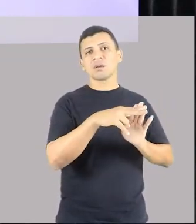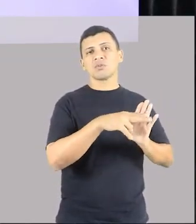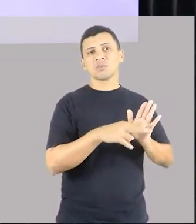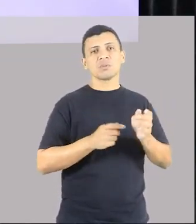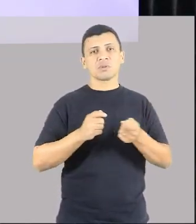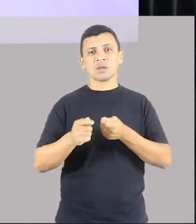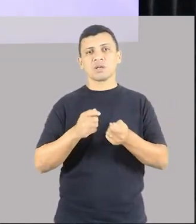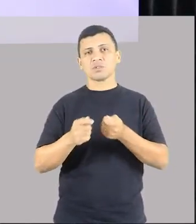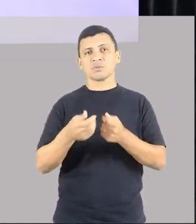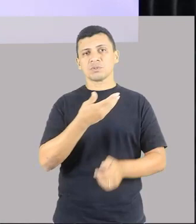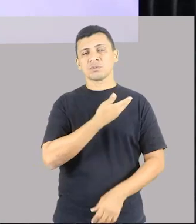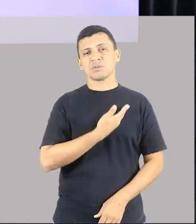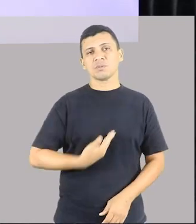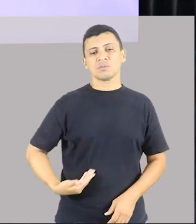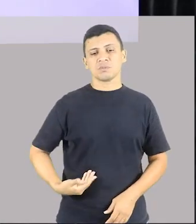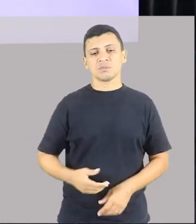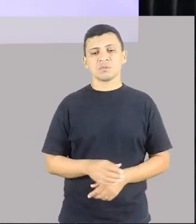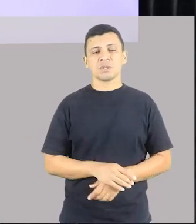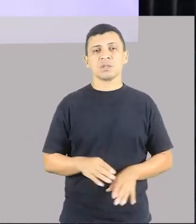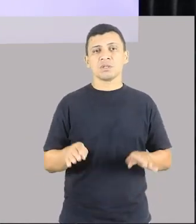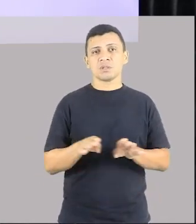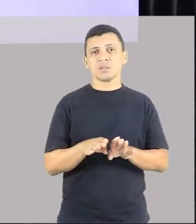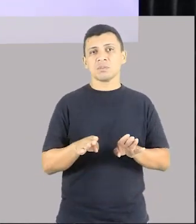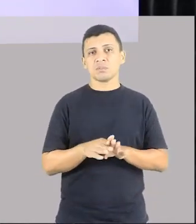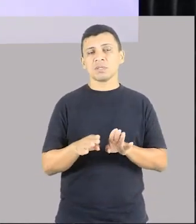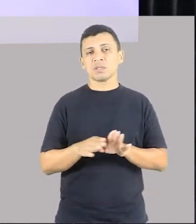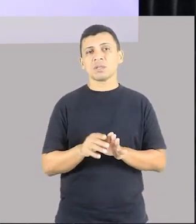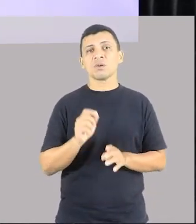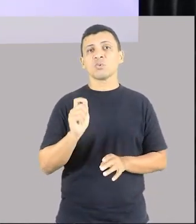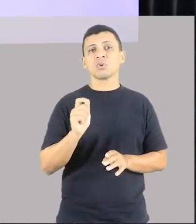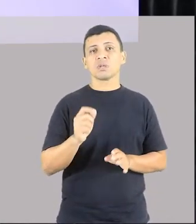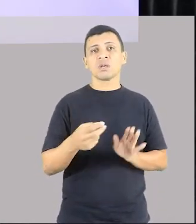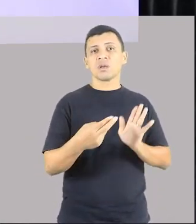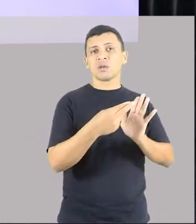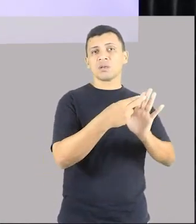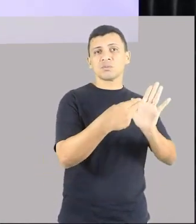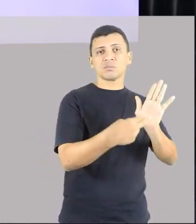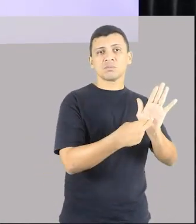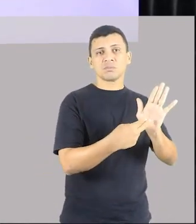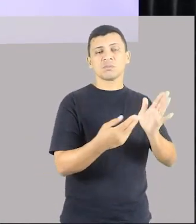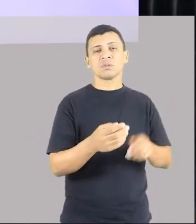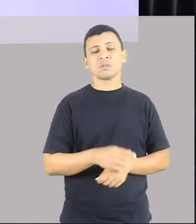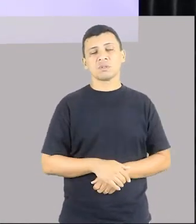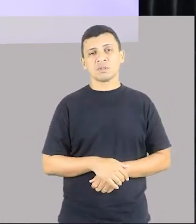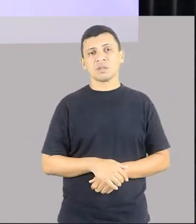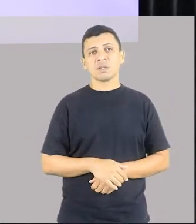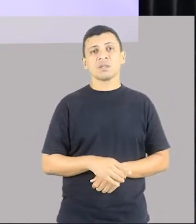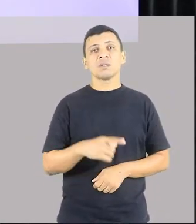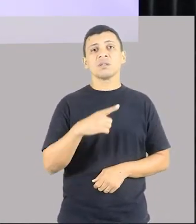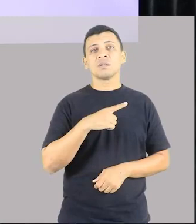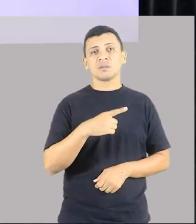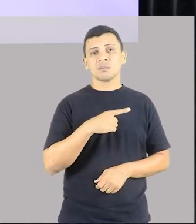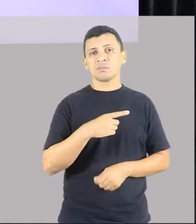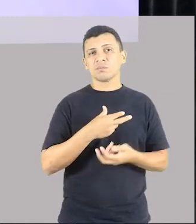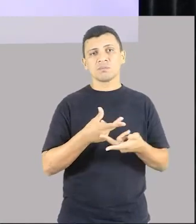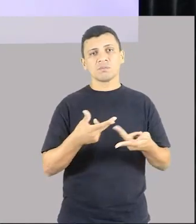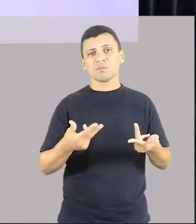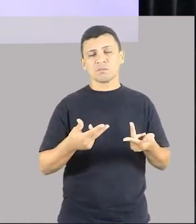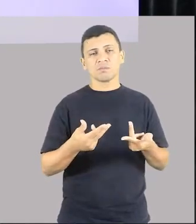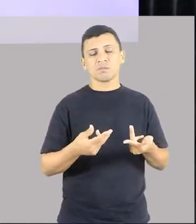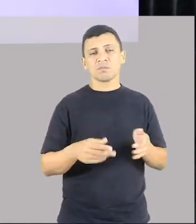administração pública, os regimentos, as resoluções, as deliberações e